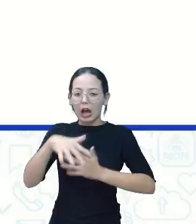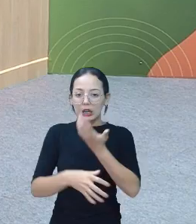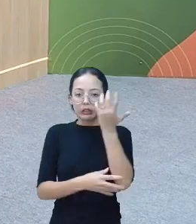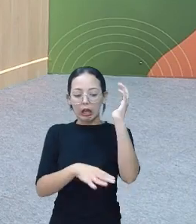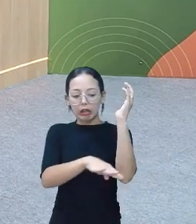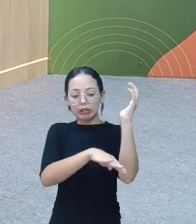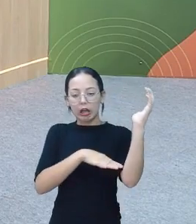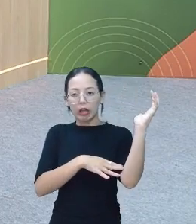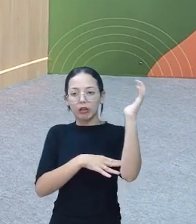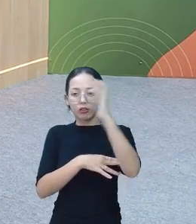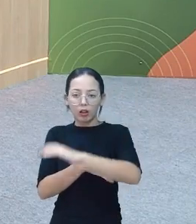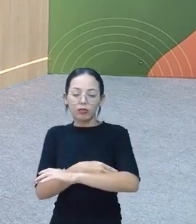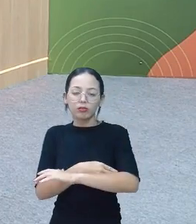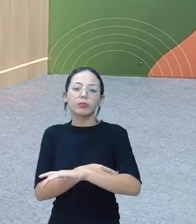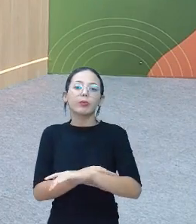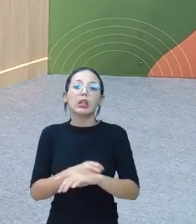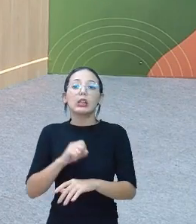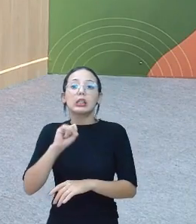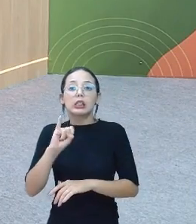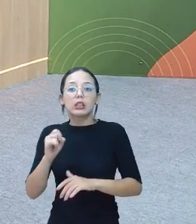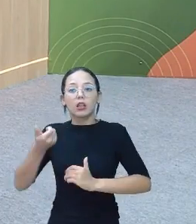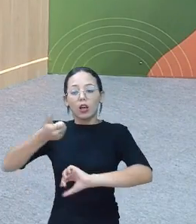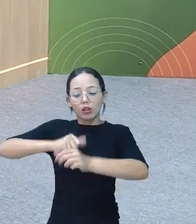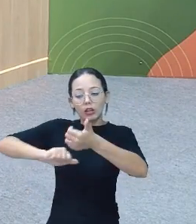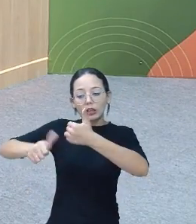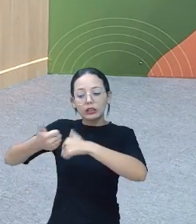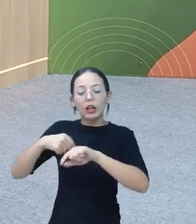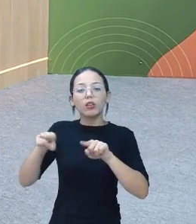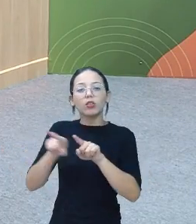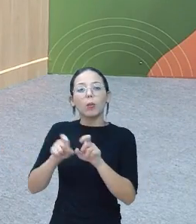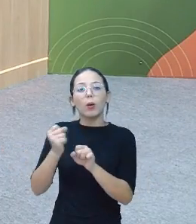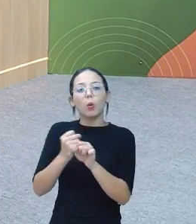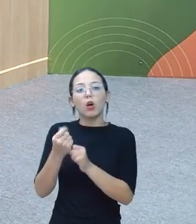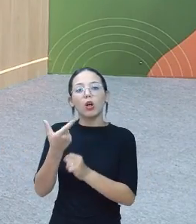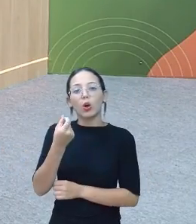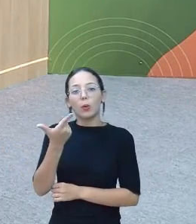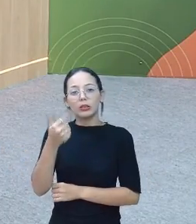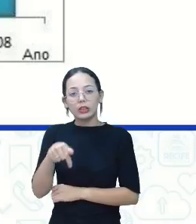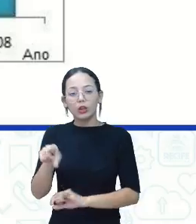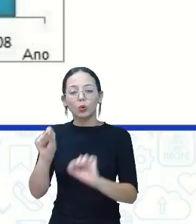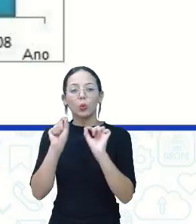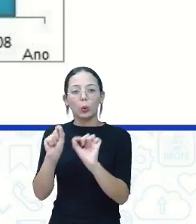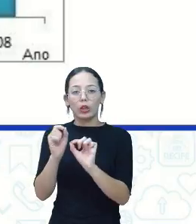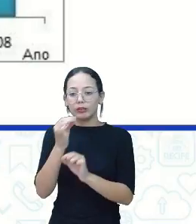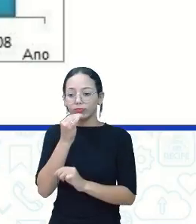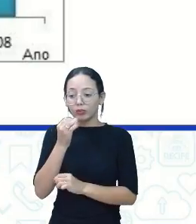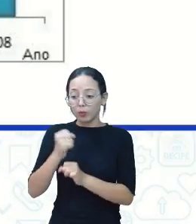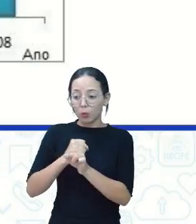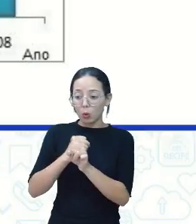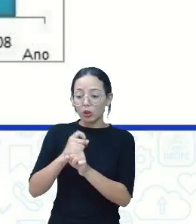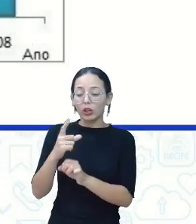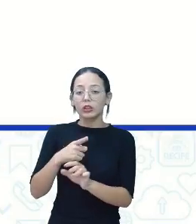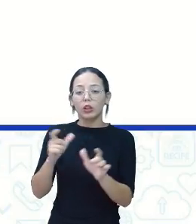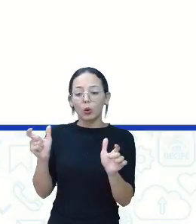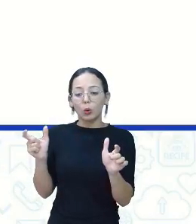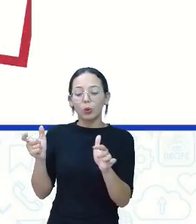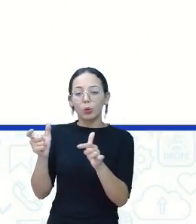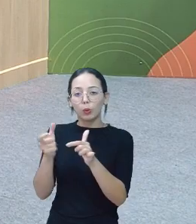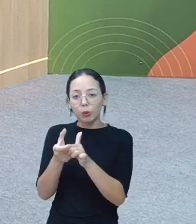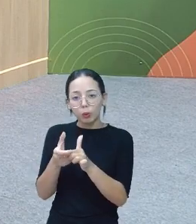desmatada. Consequentemente, se eu for analisar o ano de 2007, seria o ano que tem a menor